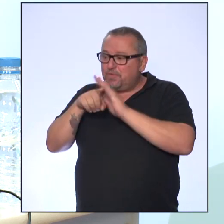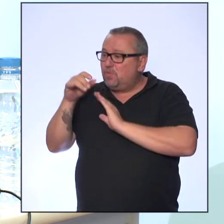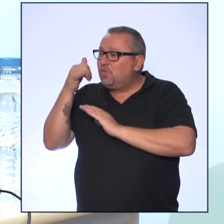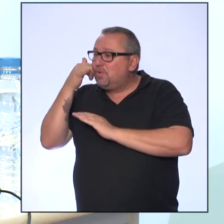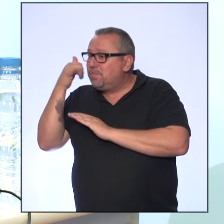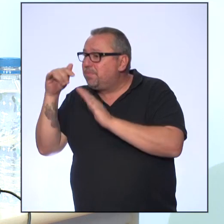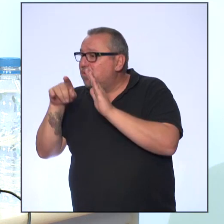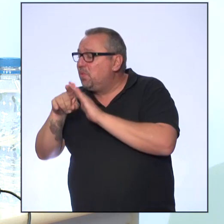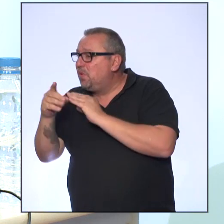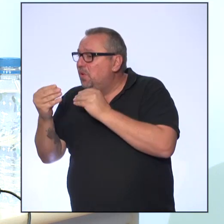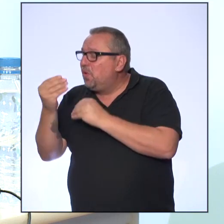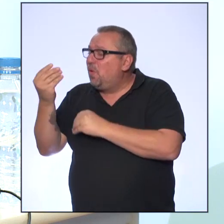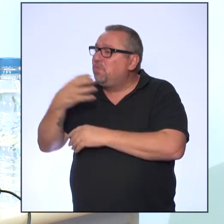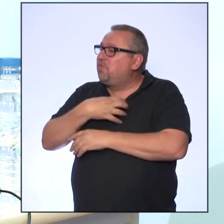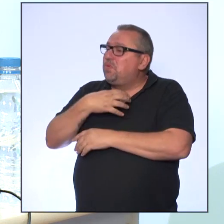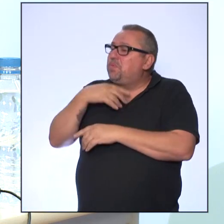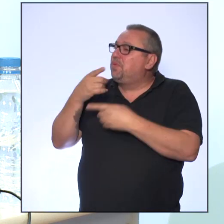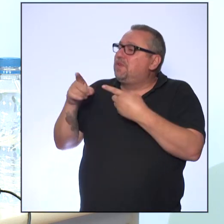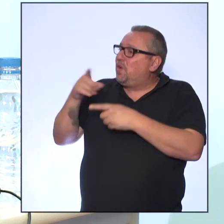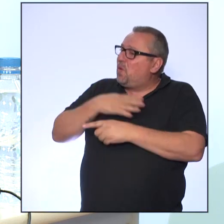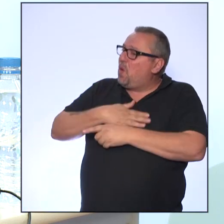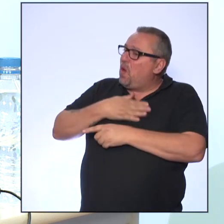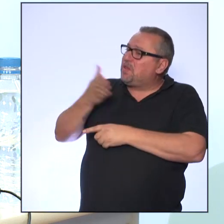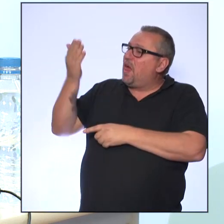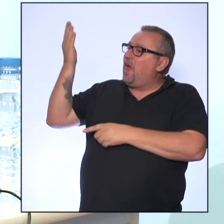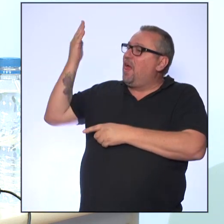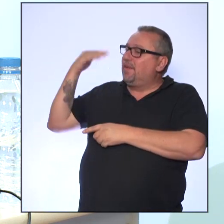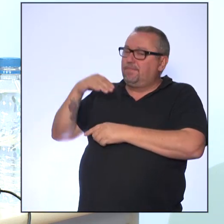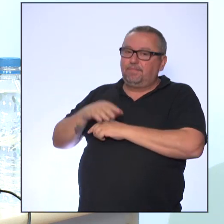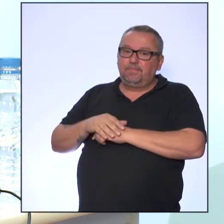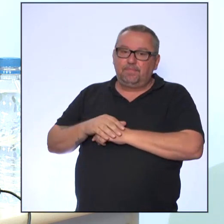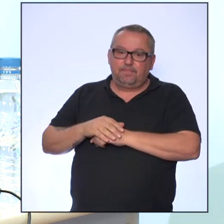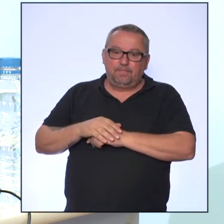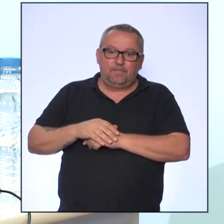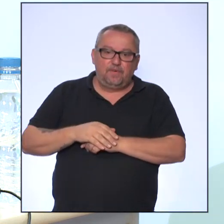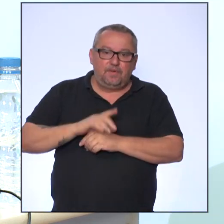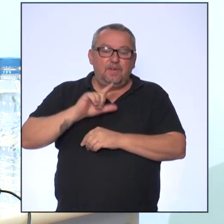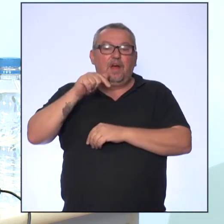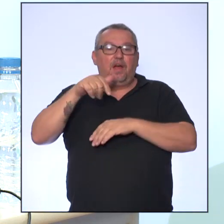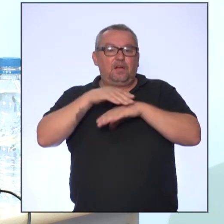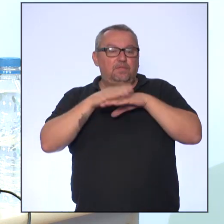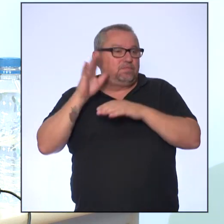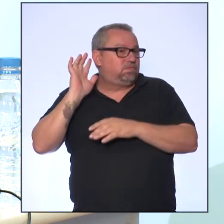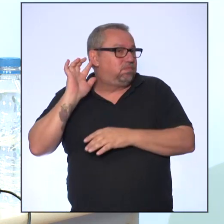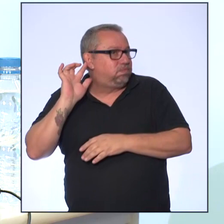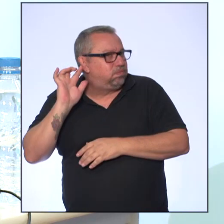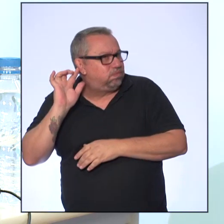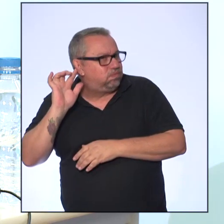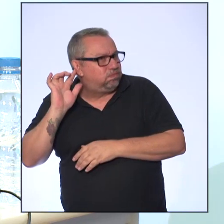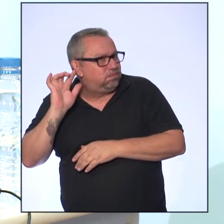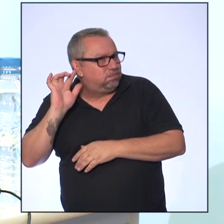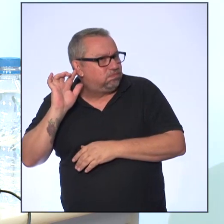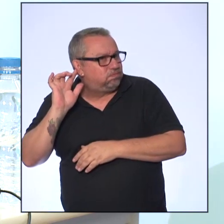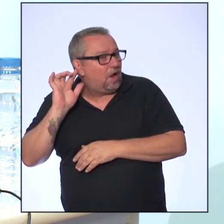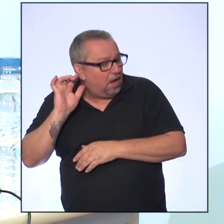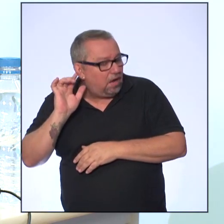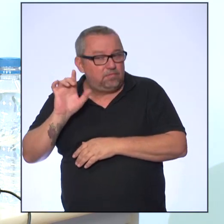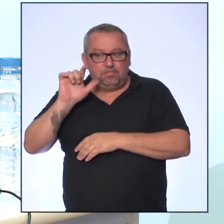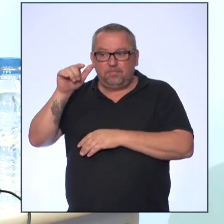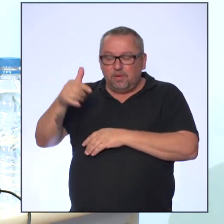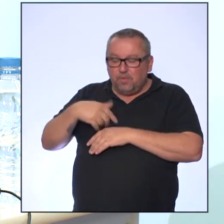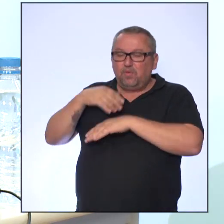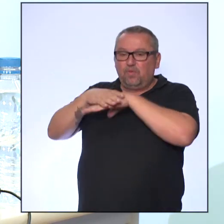eles, pergunta, vô, vó, que música que vocês escutam? Vai lá e escuta. Depois conversa com eles de novo, eles vão ficar bem felizes, eu tenho